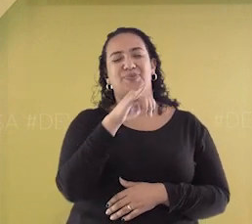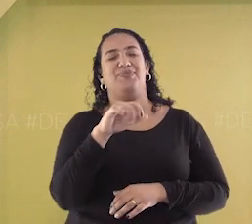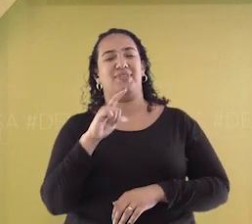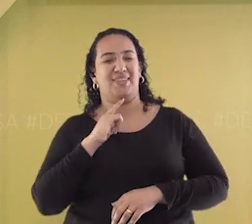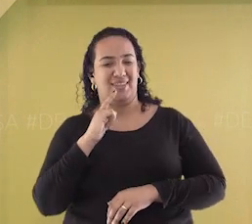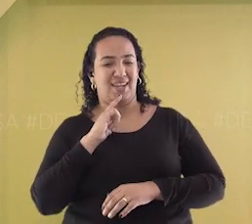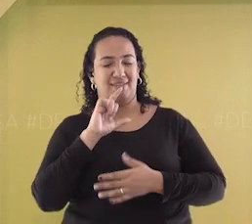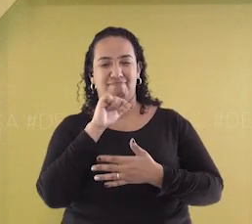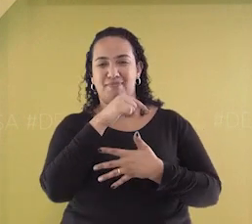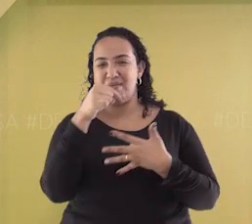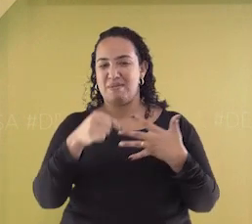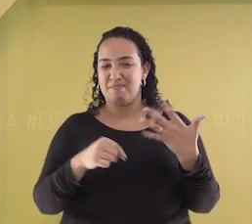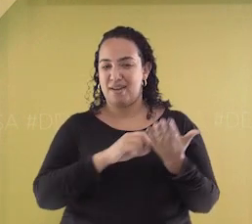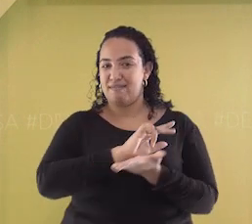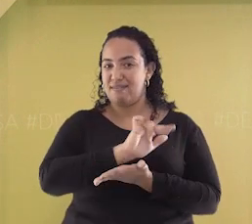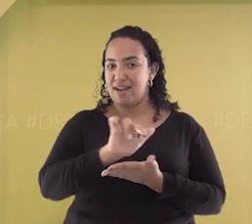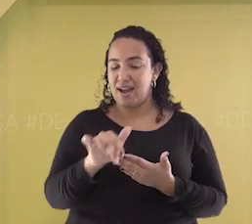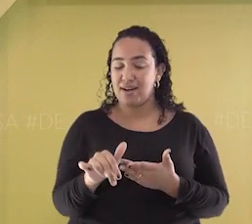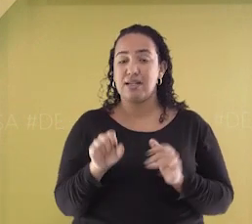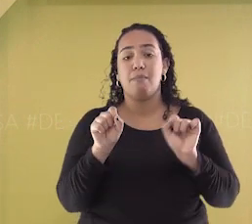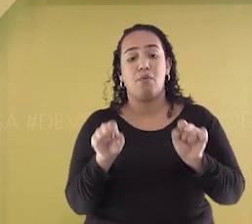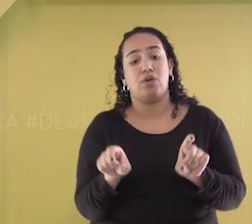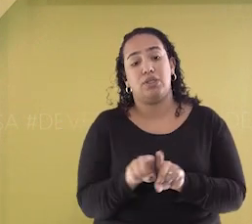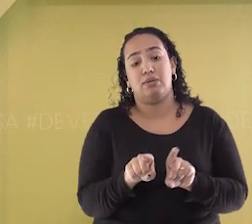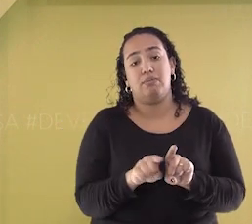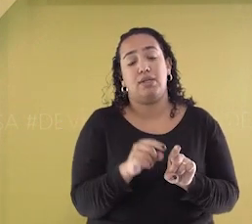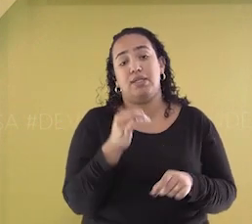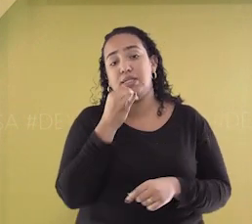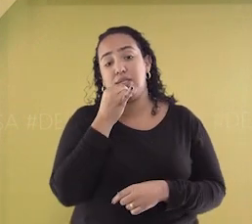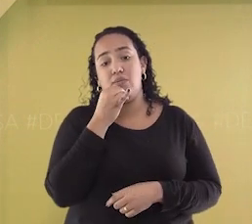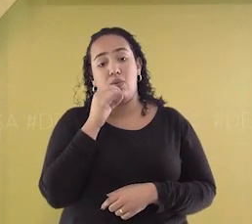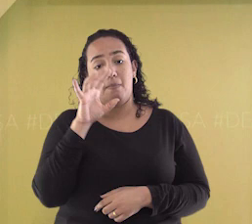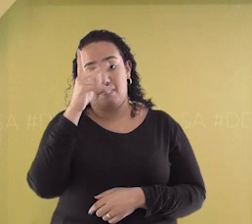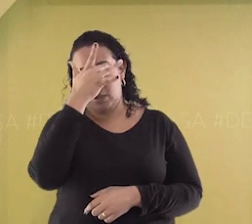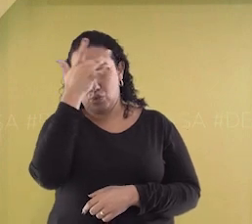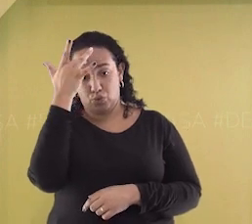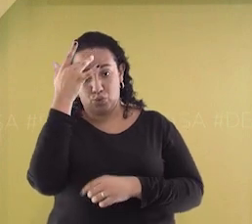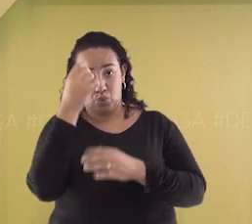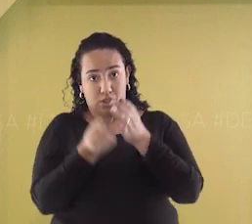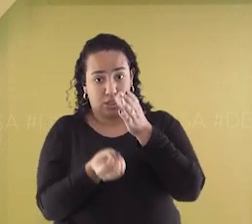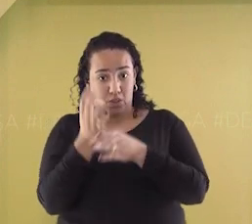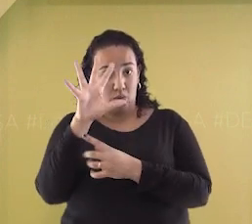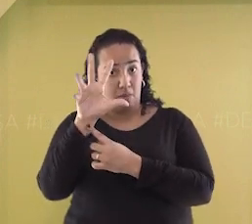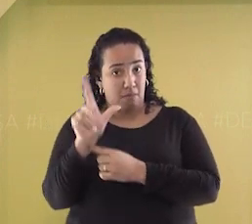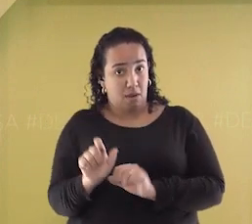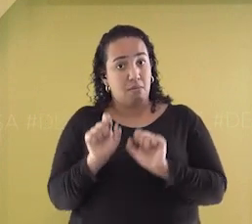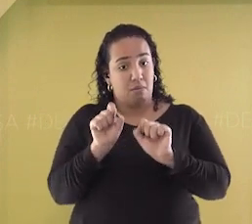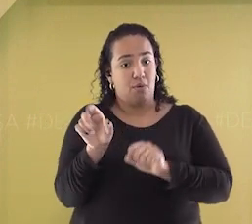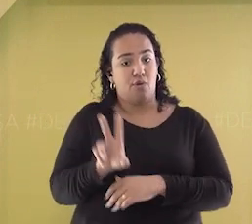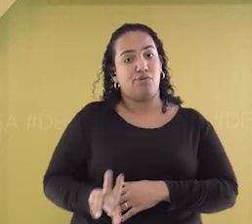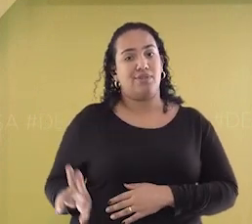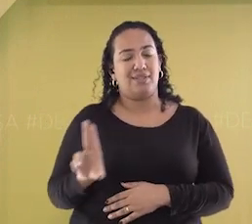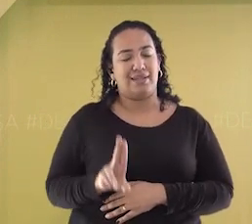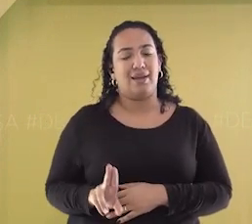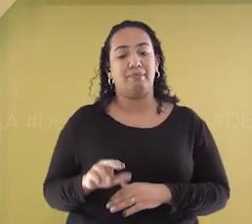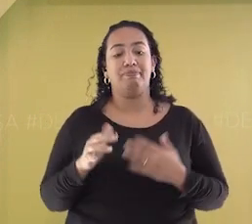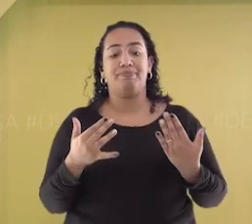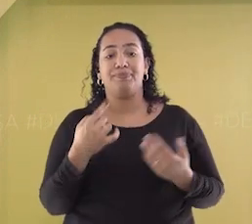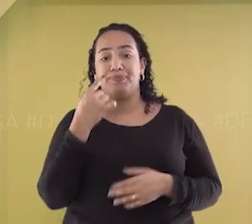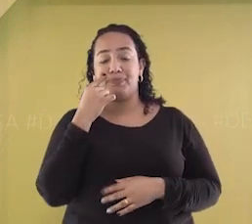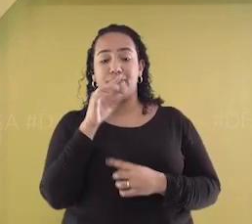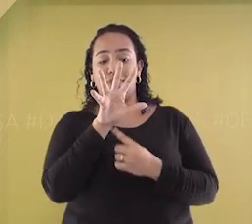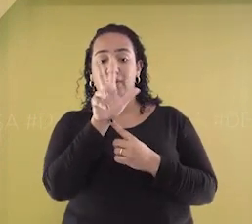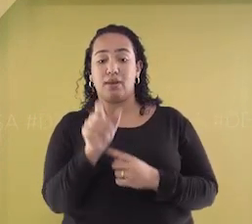aeroporto, entre outros, que podem também ser criados pelo autor do mapa. Nesse mapa, a legenda